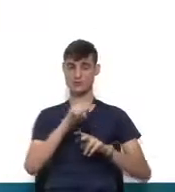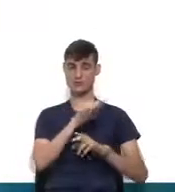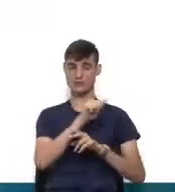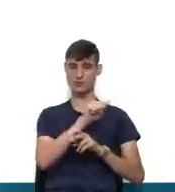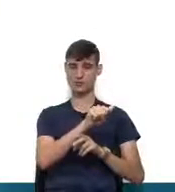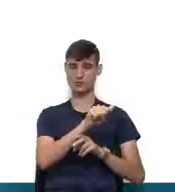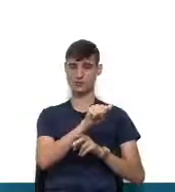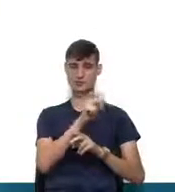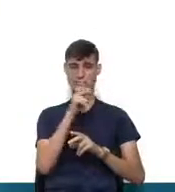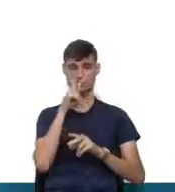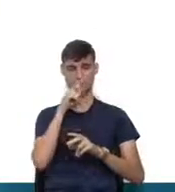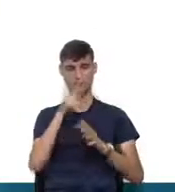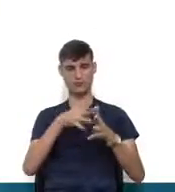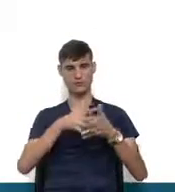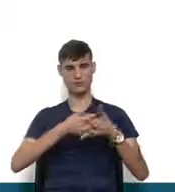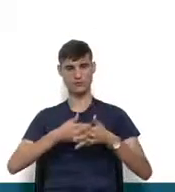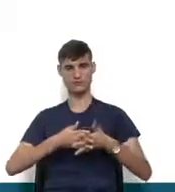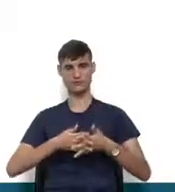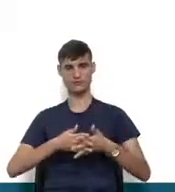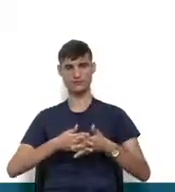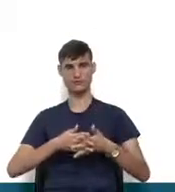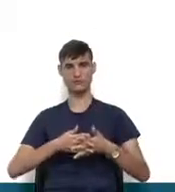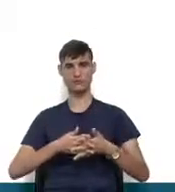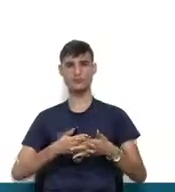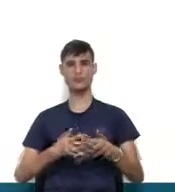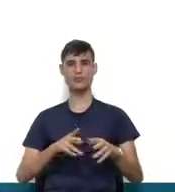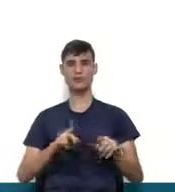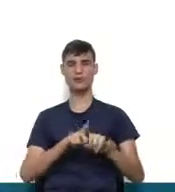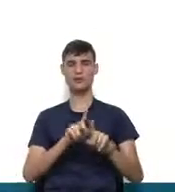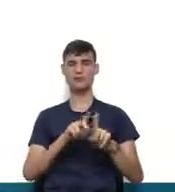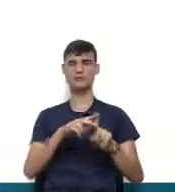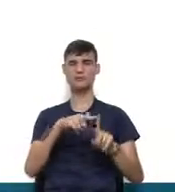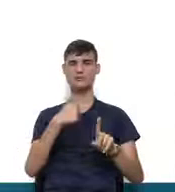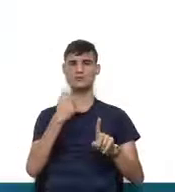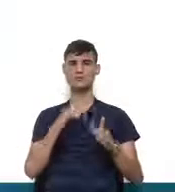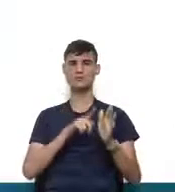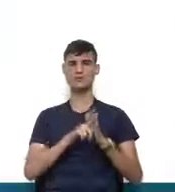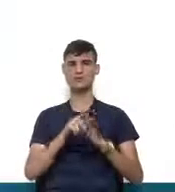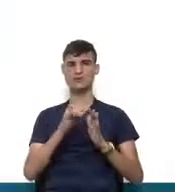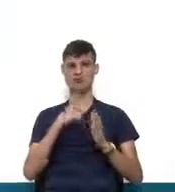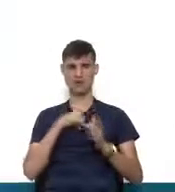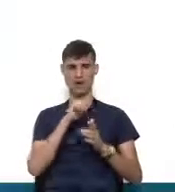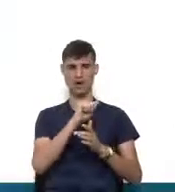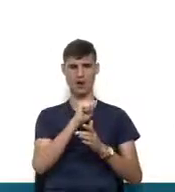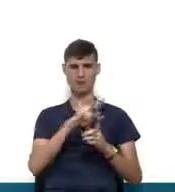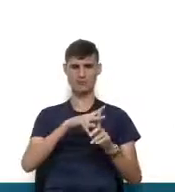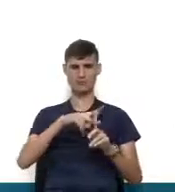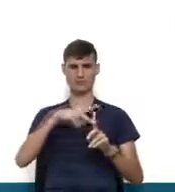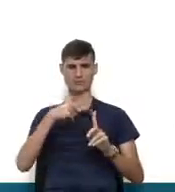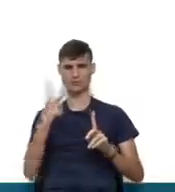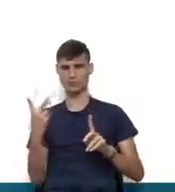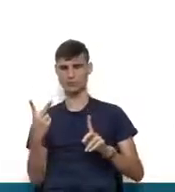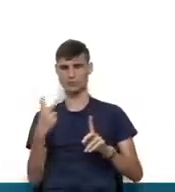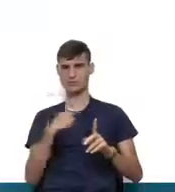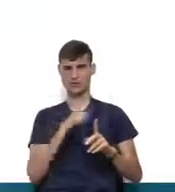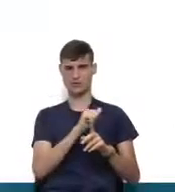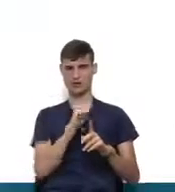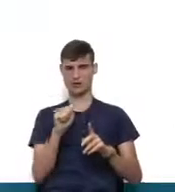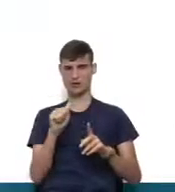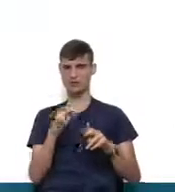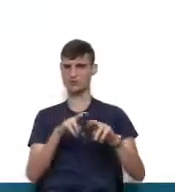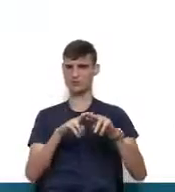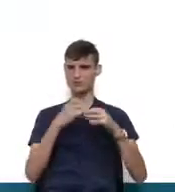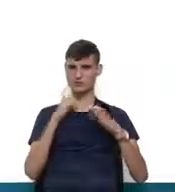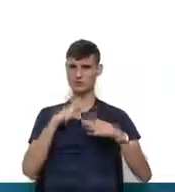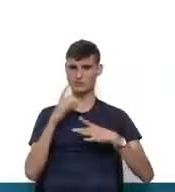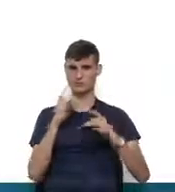da força eletromotriz? Primeiro questionamento. E se A duplicar? Então, será que é correto concluir que a